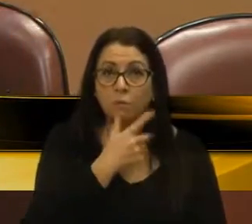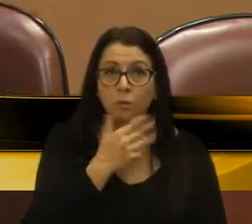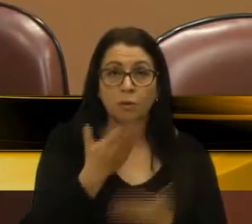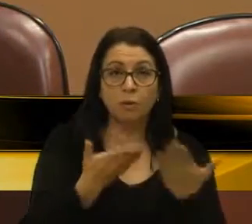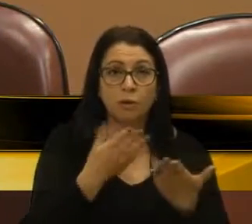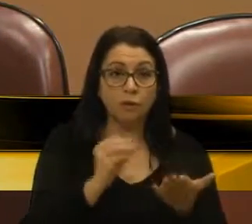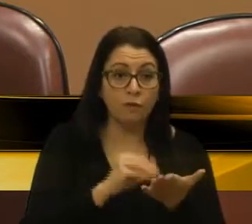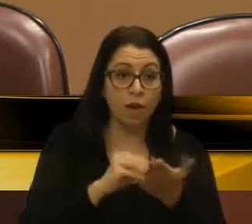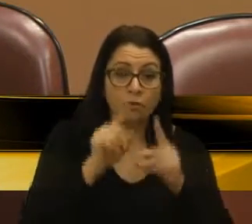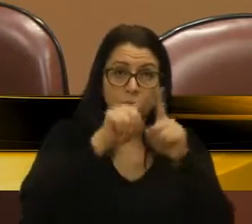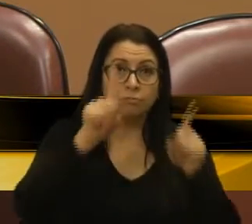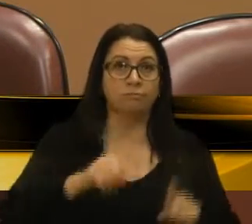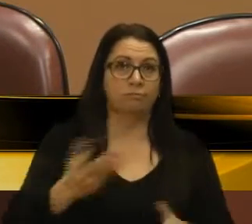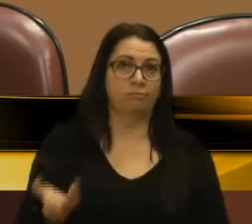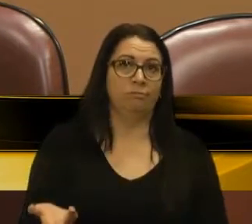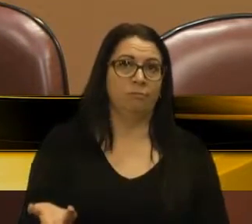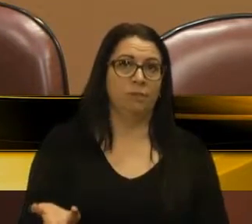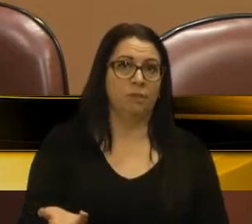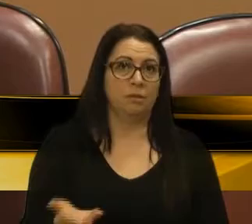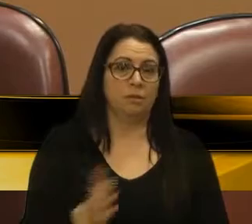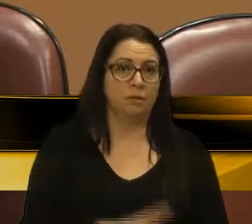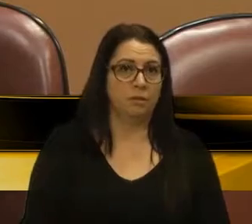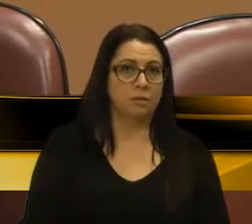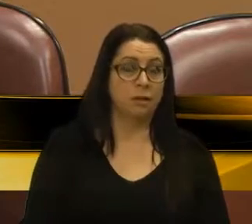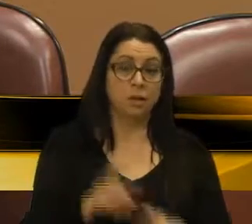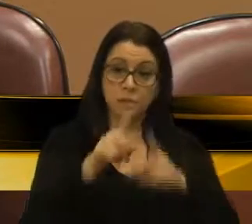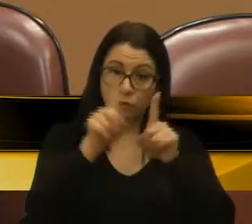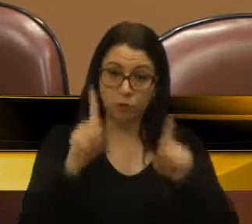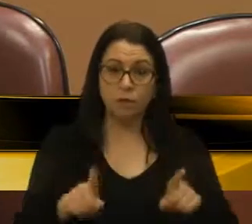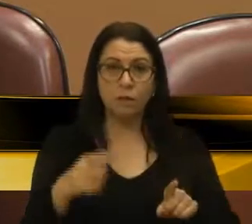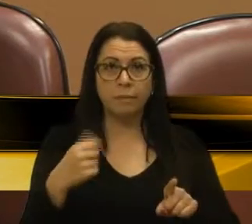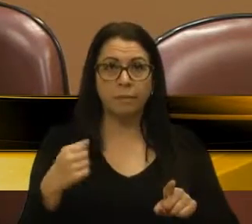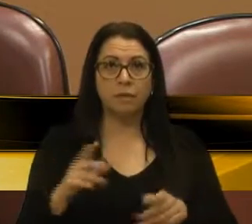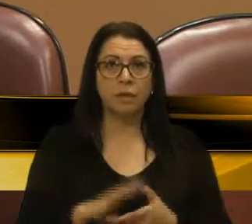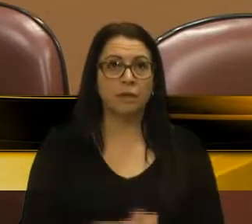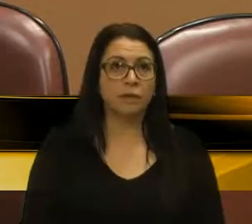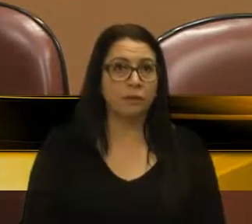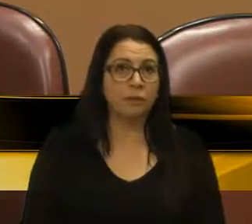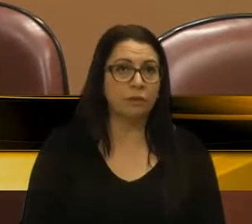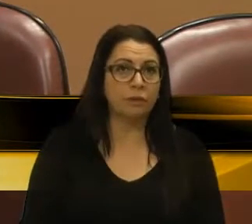falta funcionários. Então, esses funcionários que precisam ser contratados,